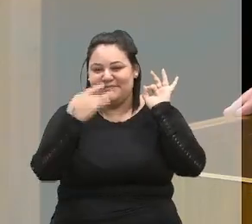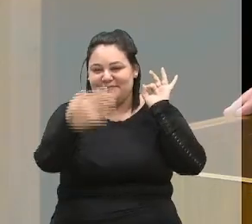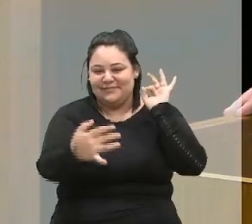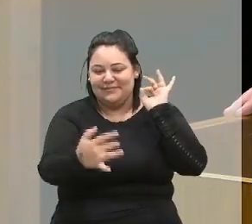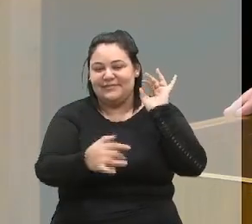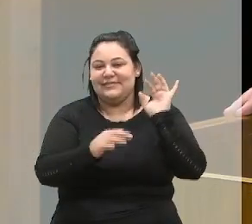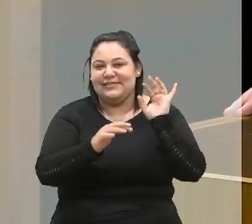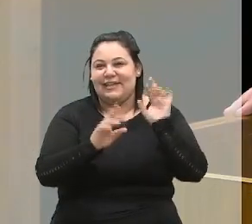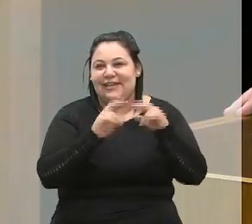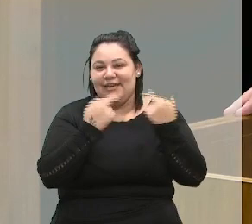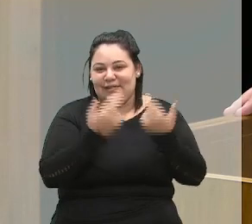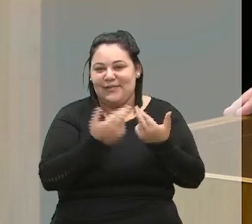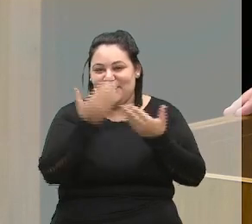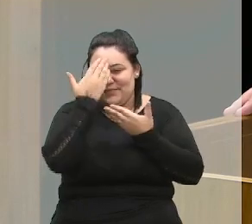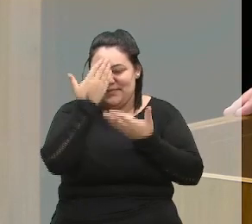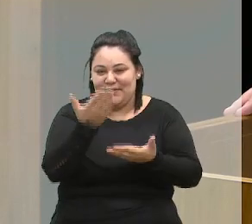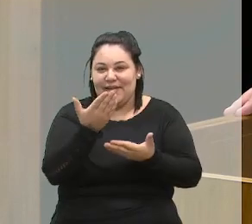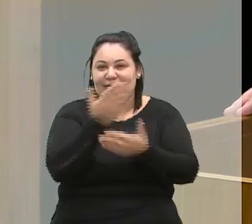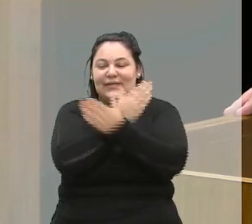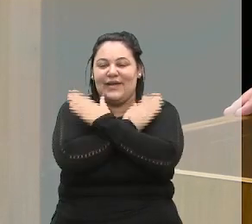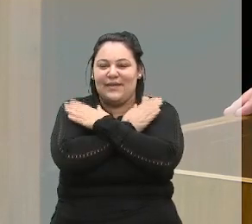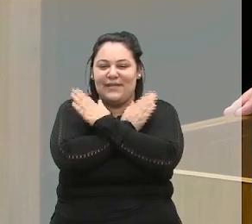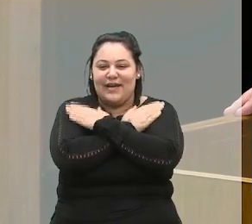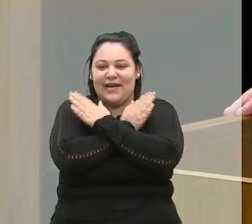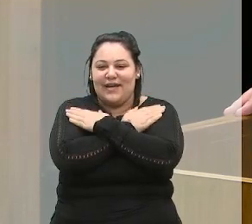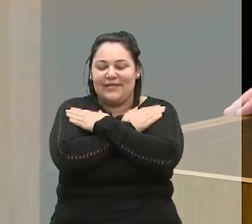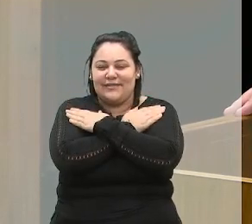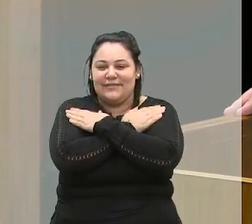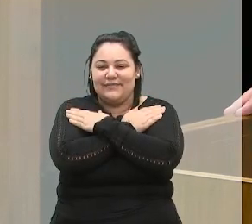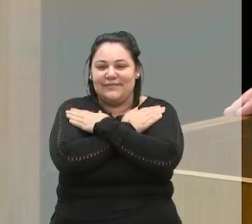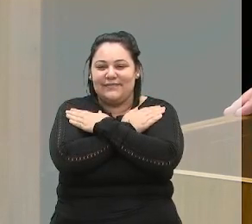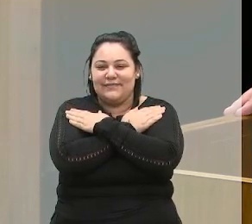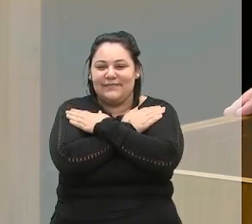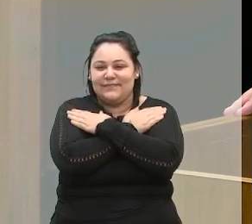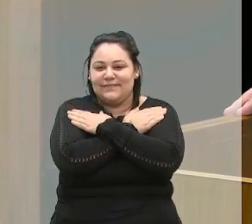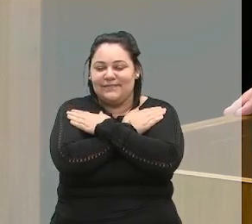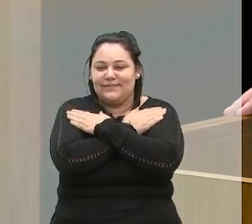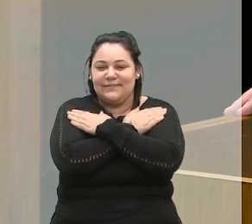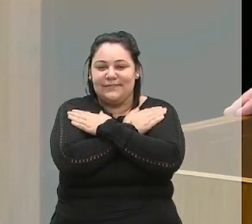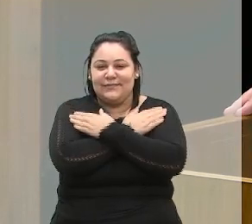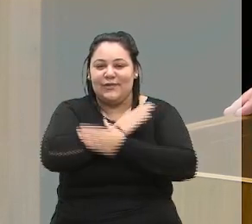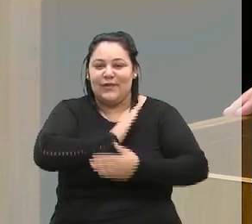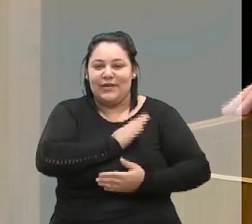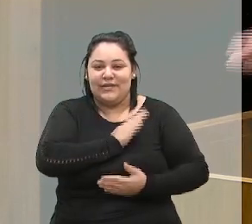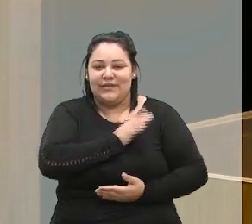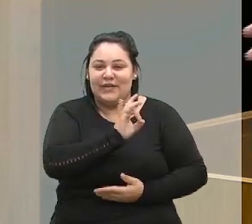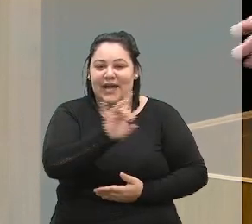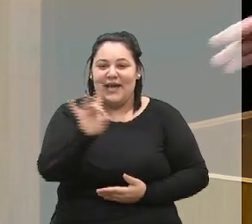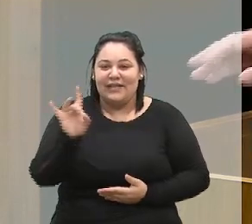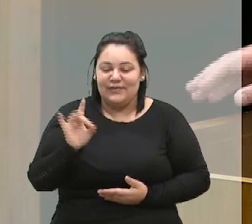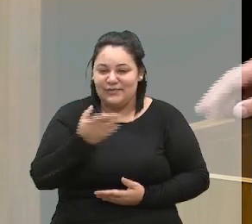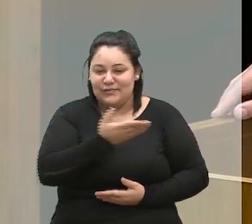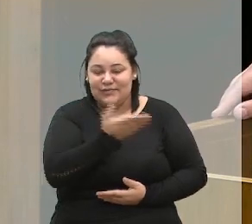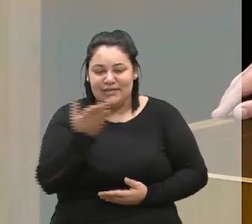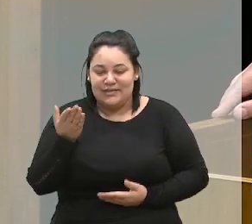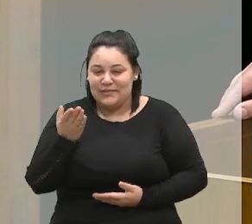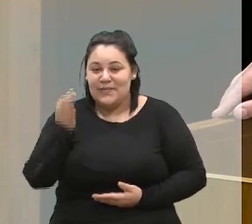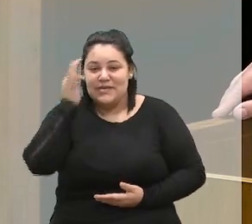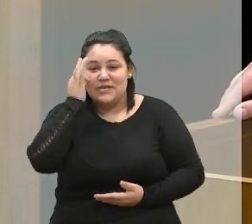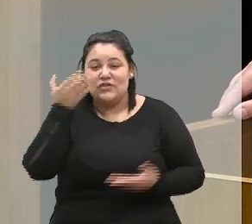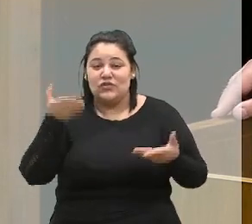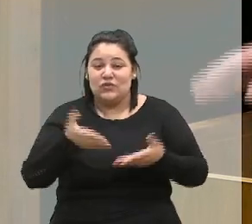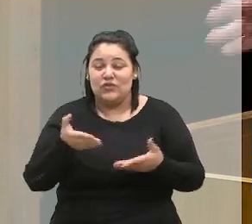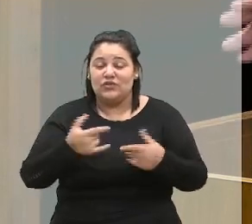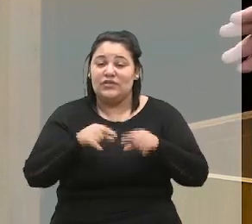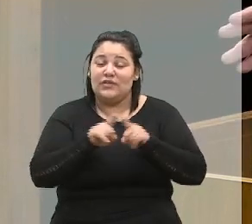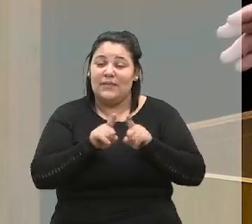sessões. Obrigado, um abraço no coração de cada um e de cada uma de vocês que estão aqui presentes e